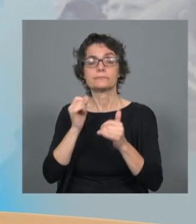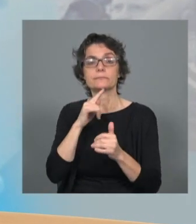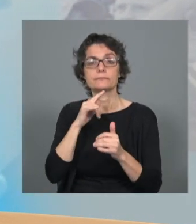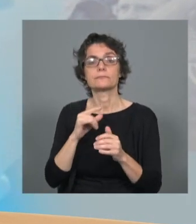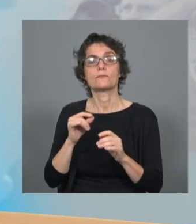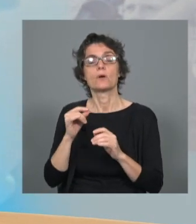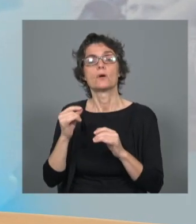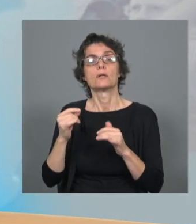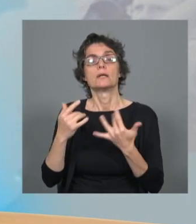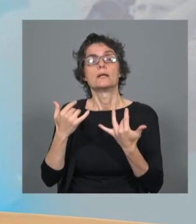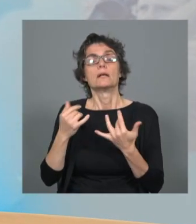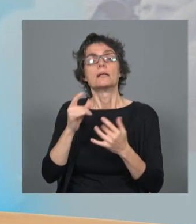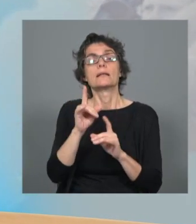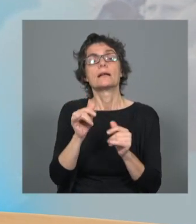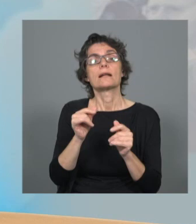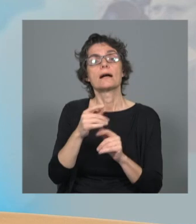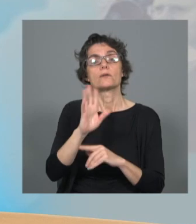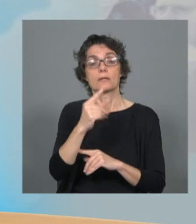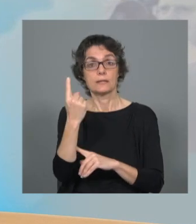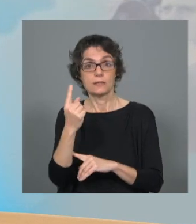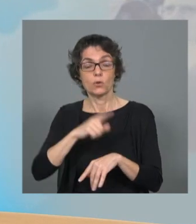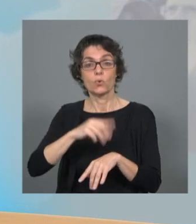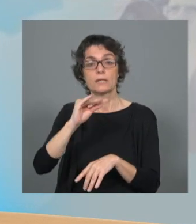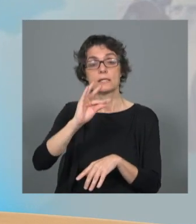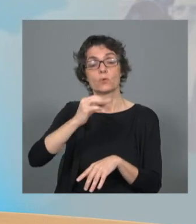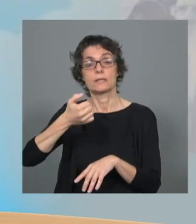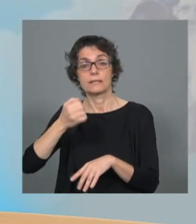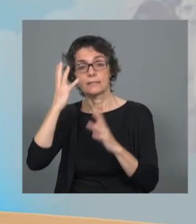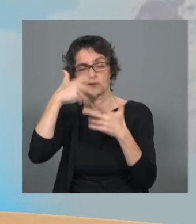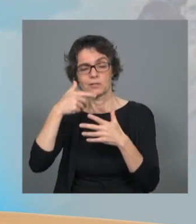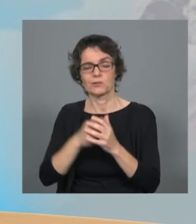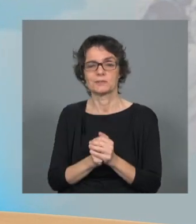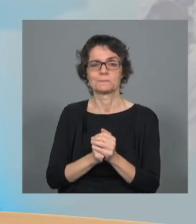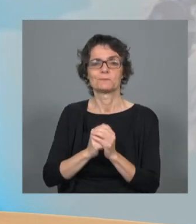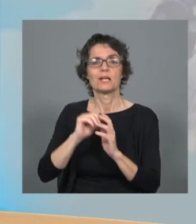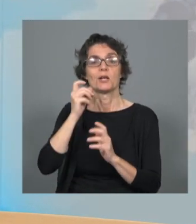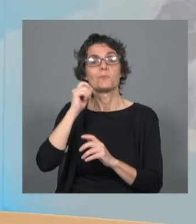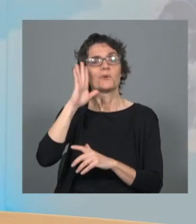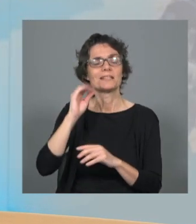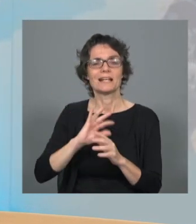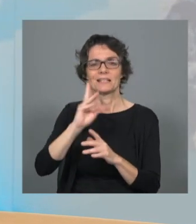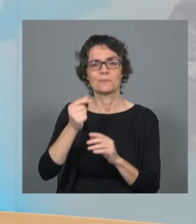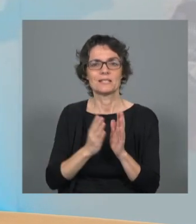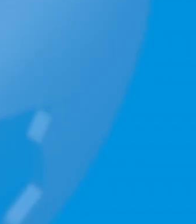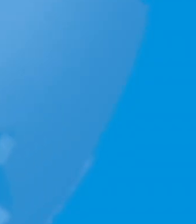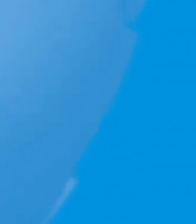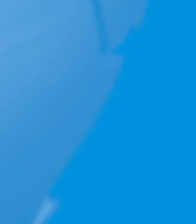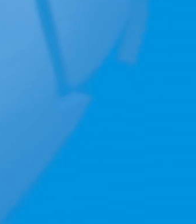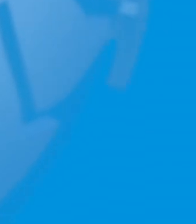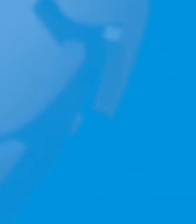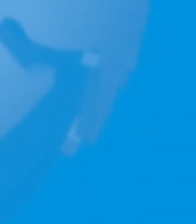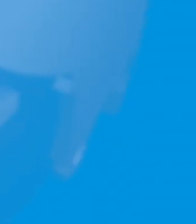nossa edição na rádio, na Antena 1, quando forem 22h45. Desejo-lhe uma ótima tarde e até amanhã, se os quiser.